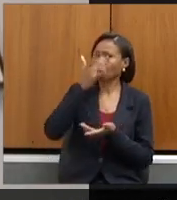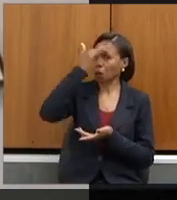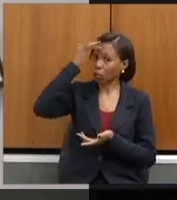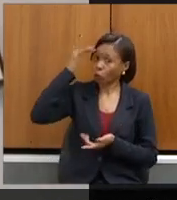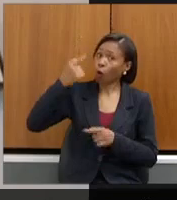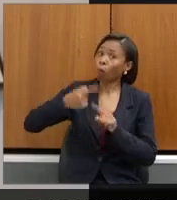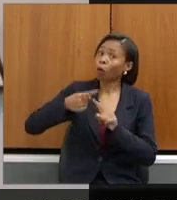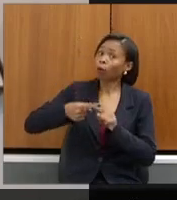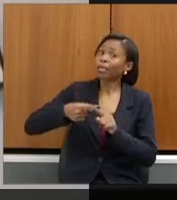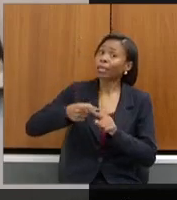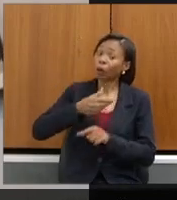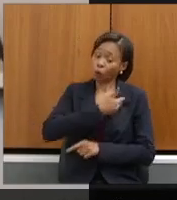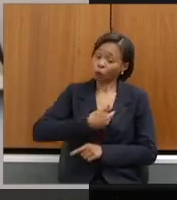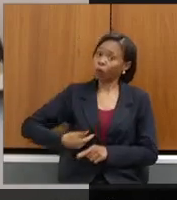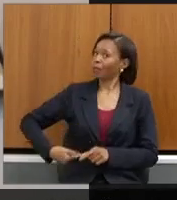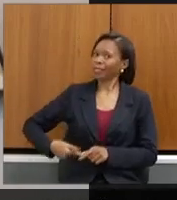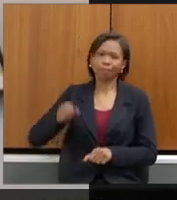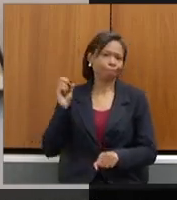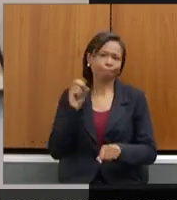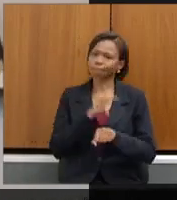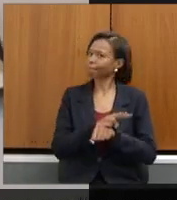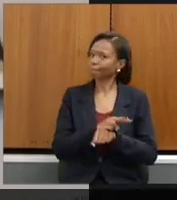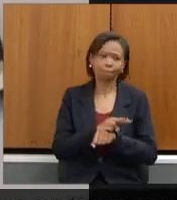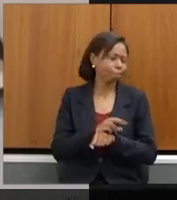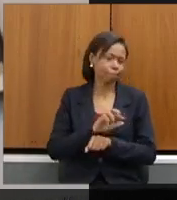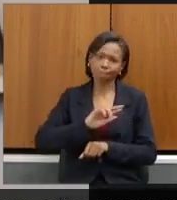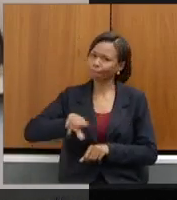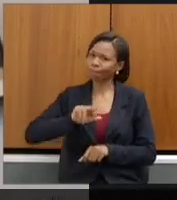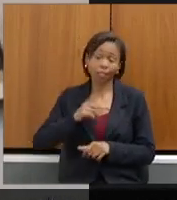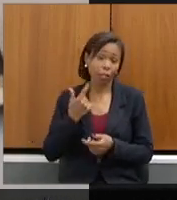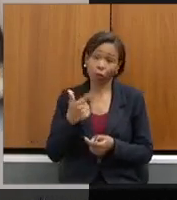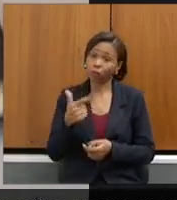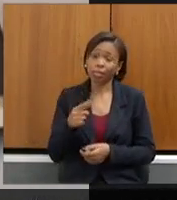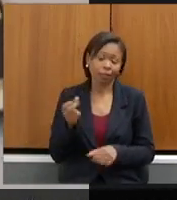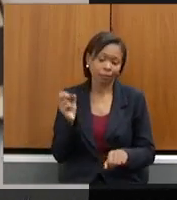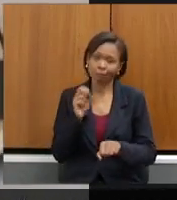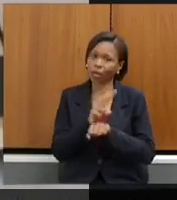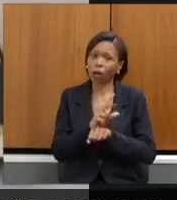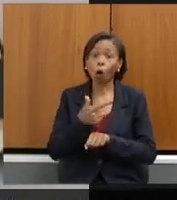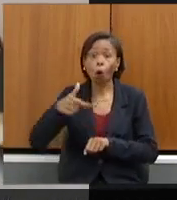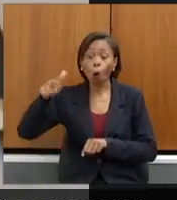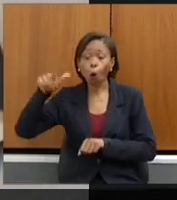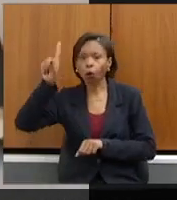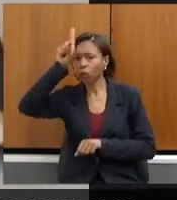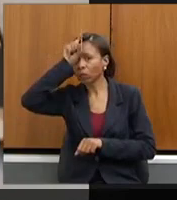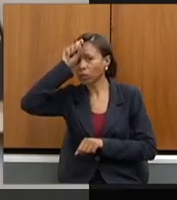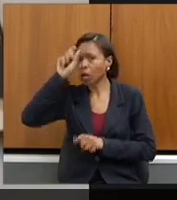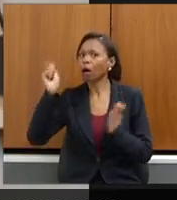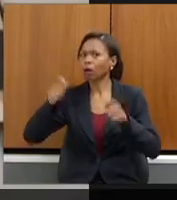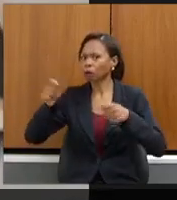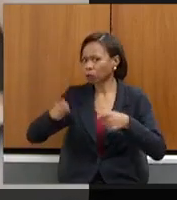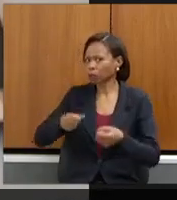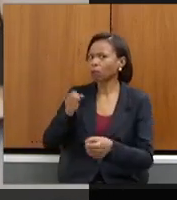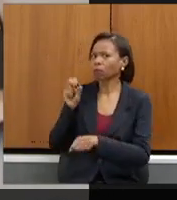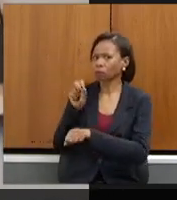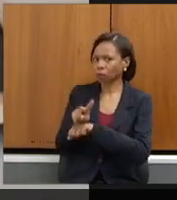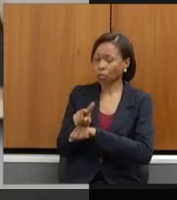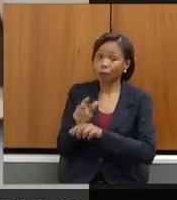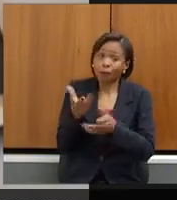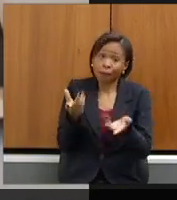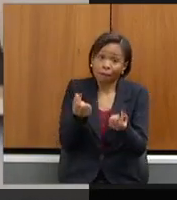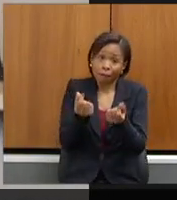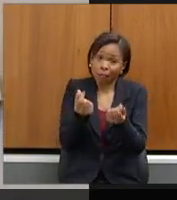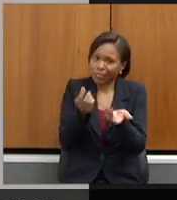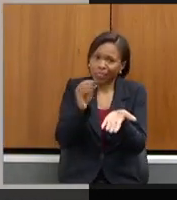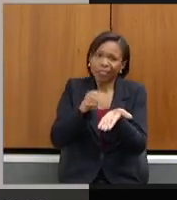estado pelo Estado porque nos outros hospitais com certeza tem como contratar precisa ter é